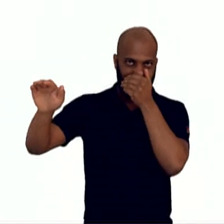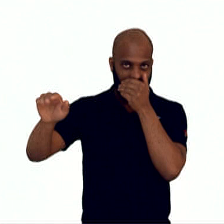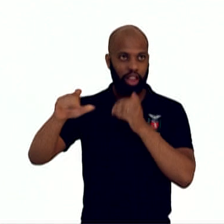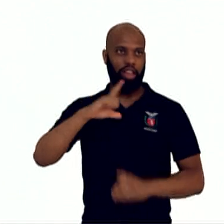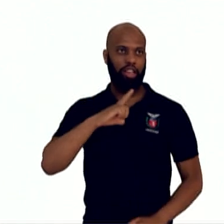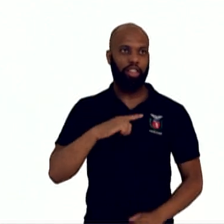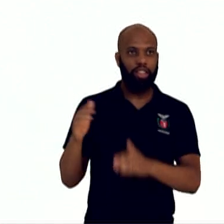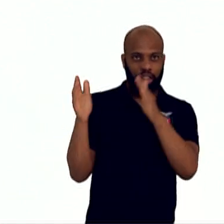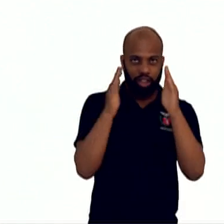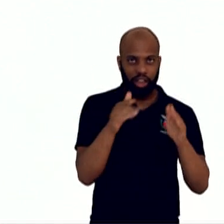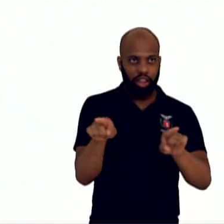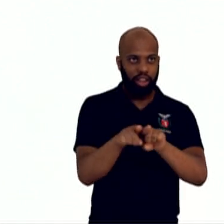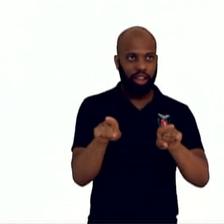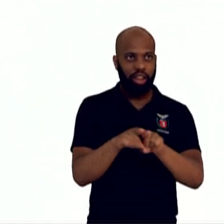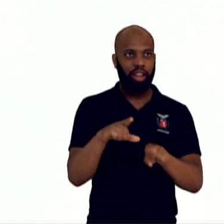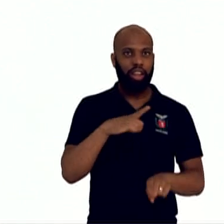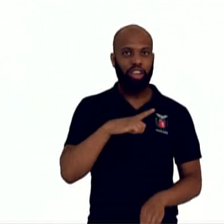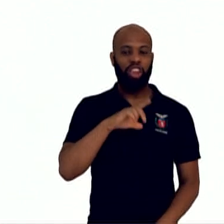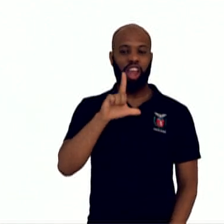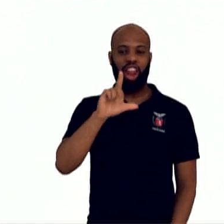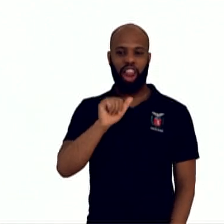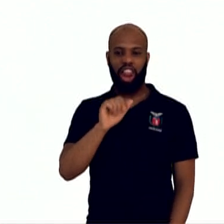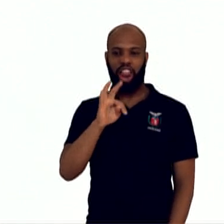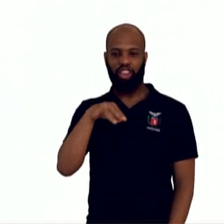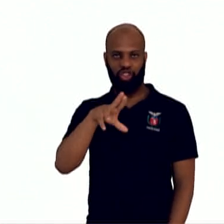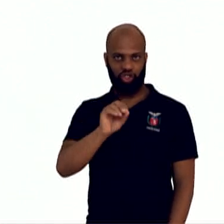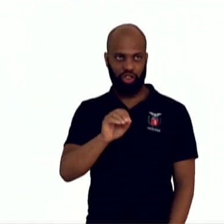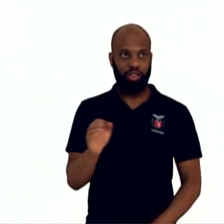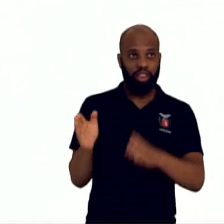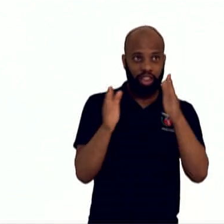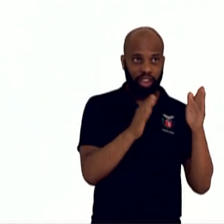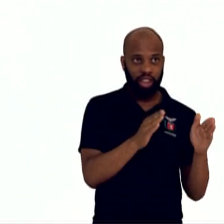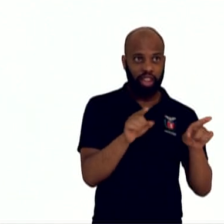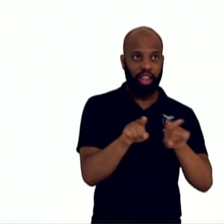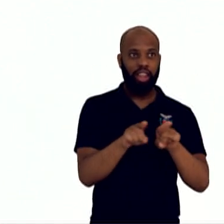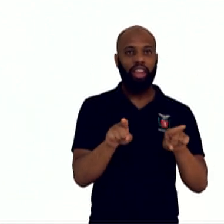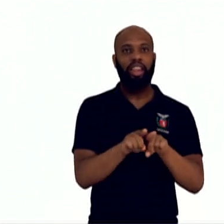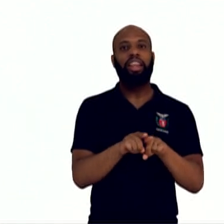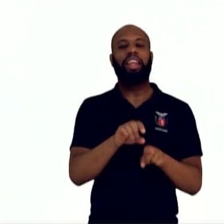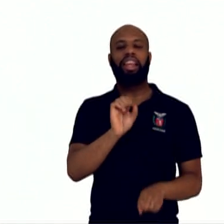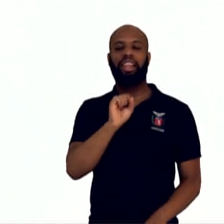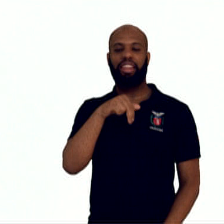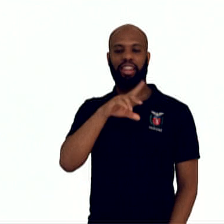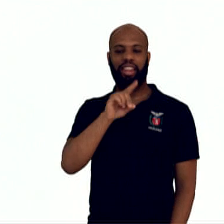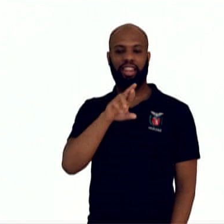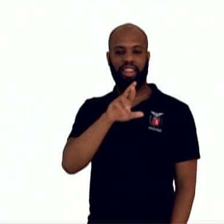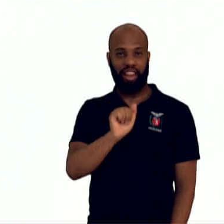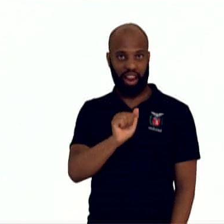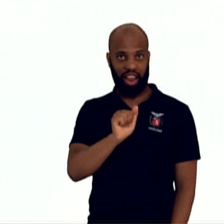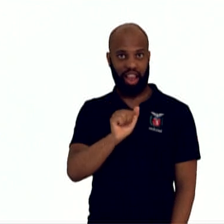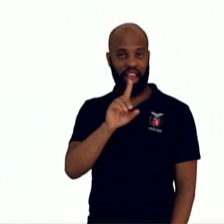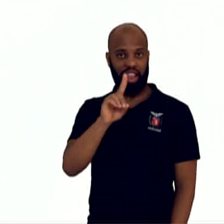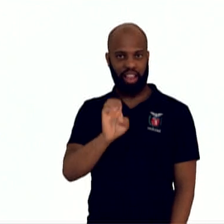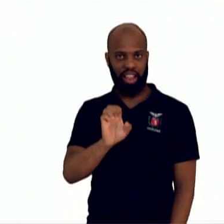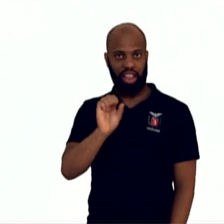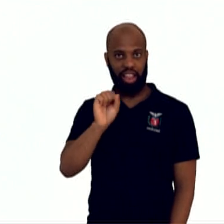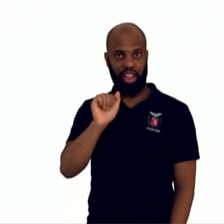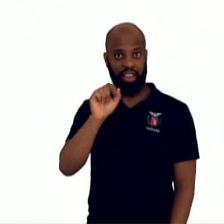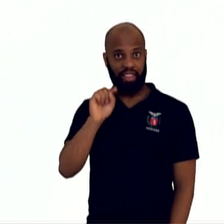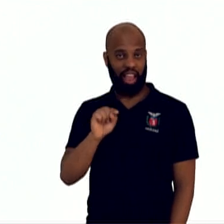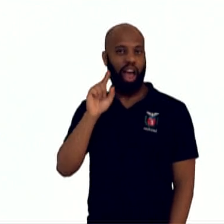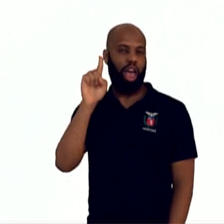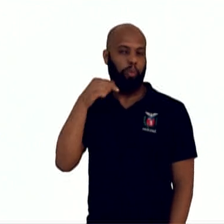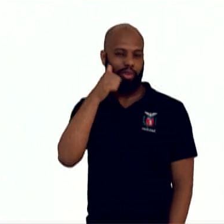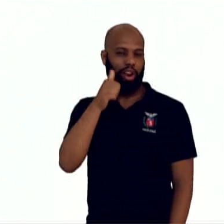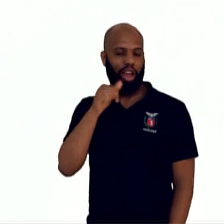figura 15, o cantor chamado Latino. E aqui, a cantora chamada Sandra de Sá. Tá? Então, eles incluíram no